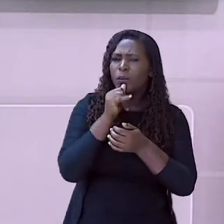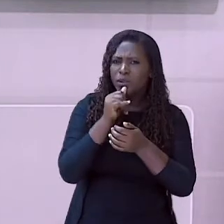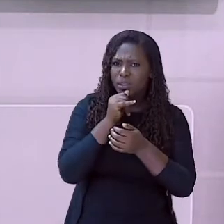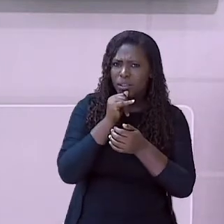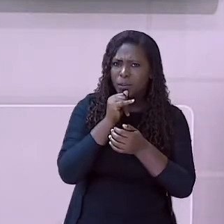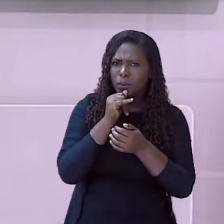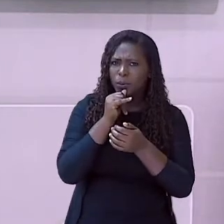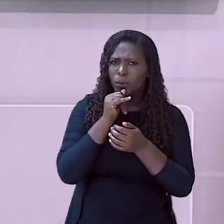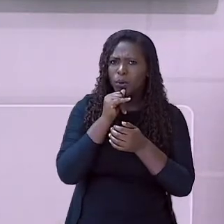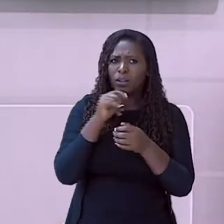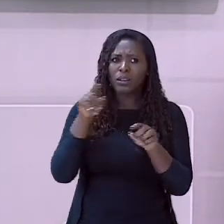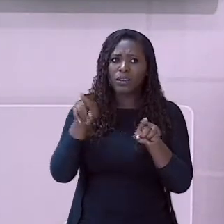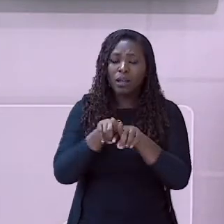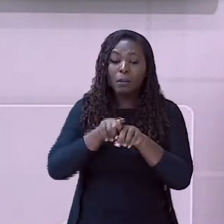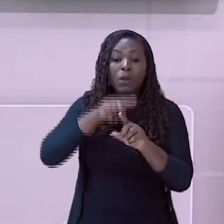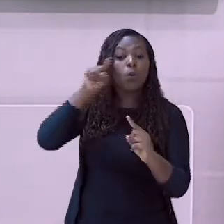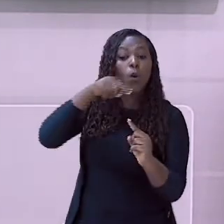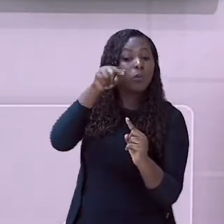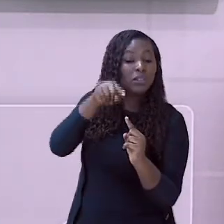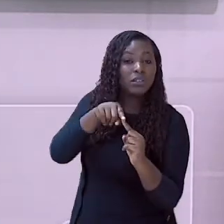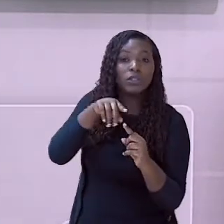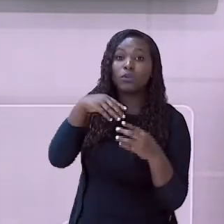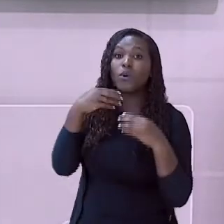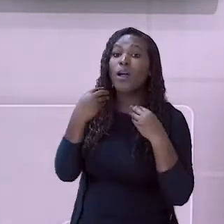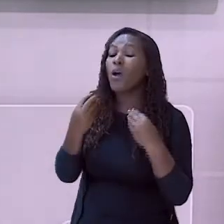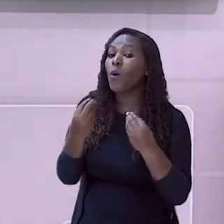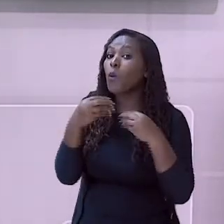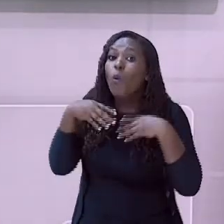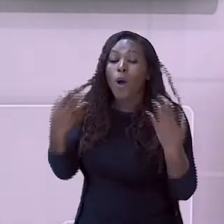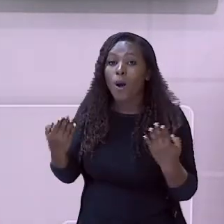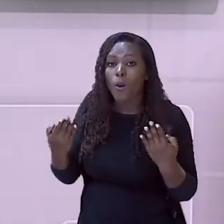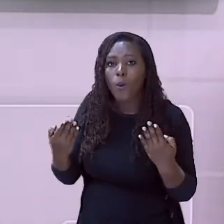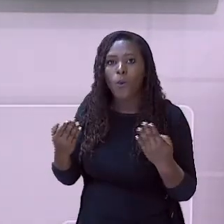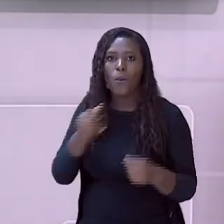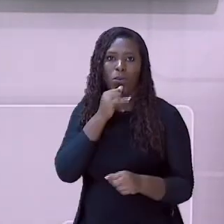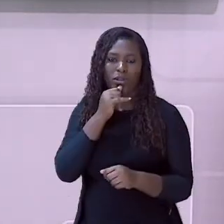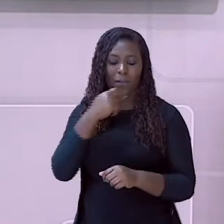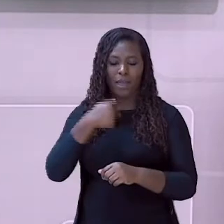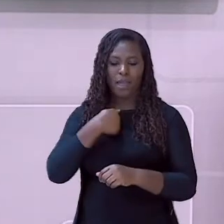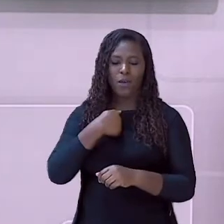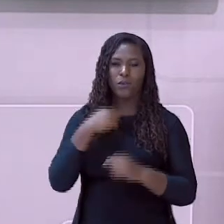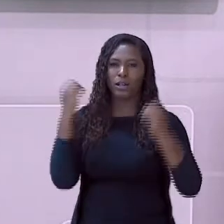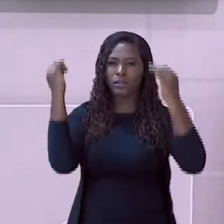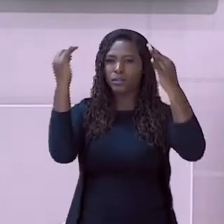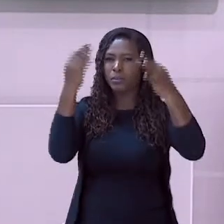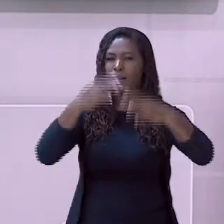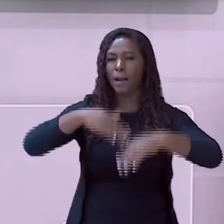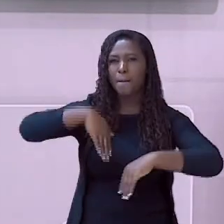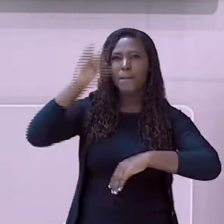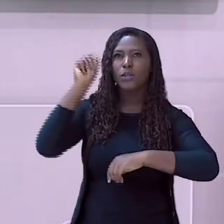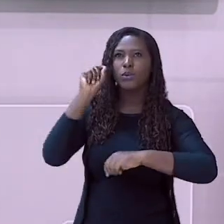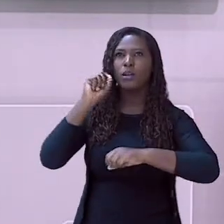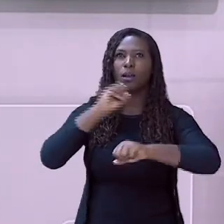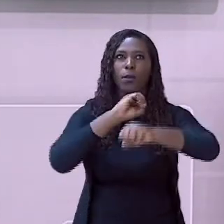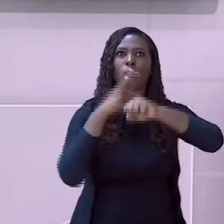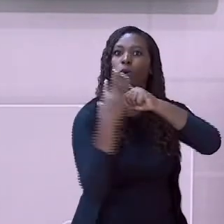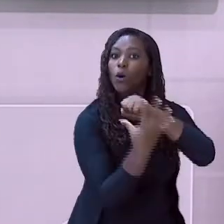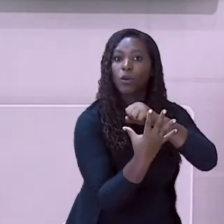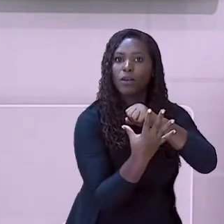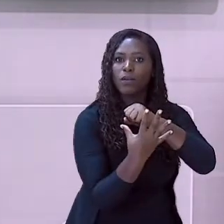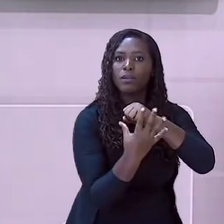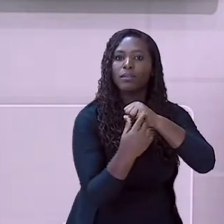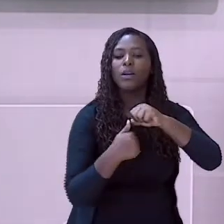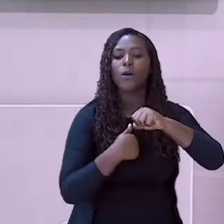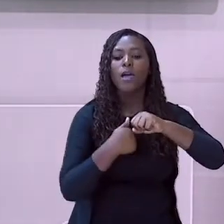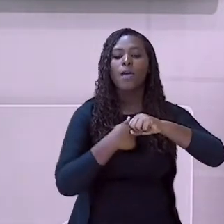quero falar um pouquinho mais sobre o Covid. Então, eu vou chamar um especialista na área do Covid. A pessoa